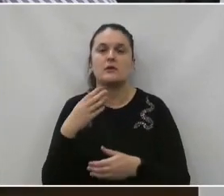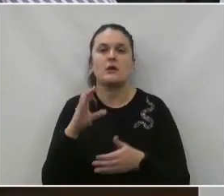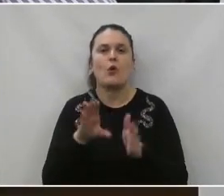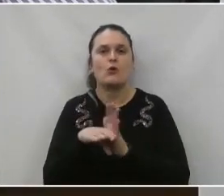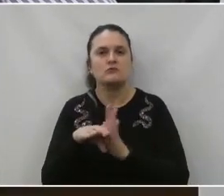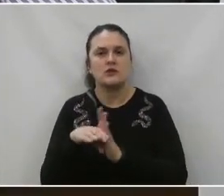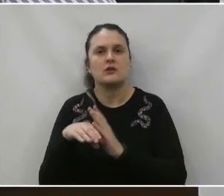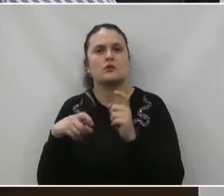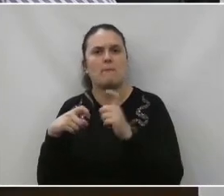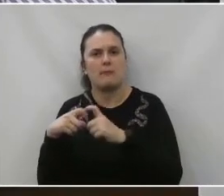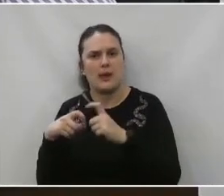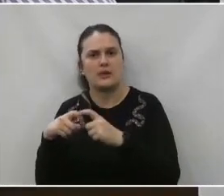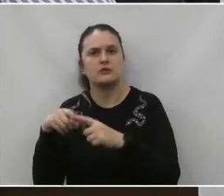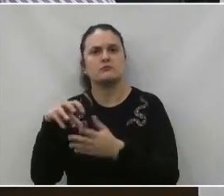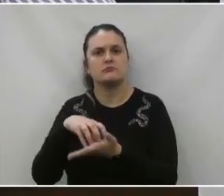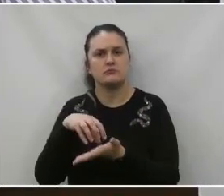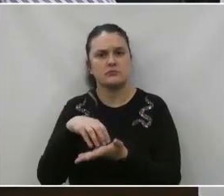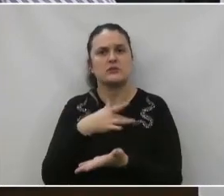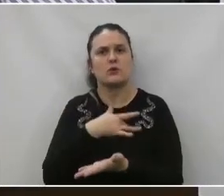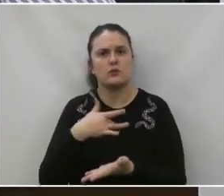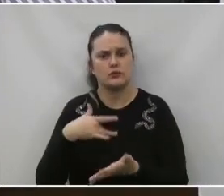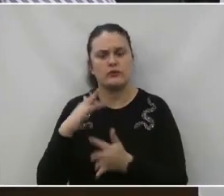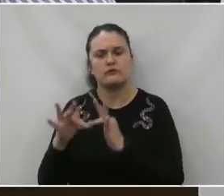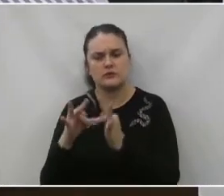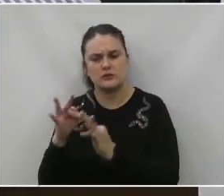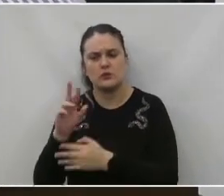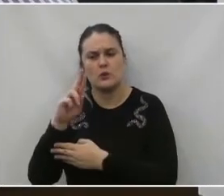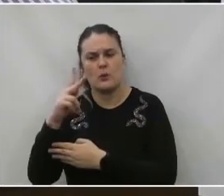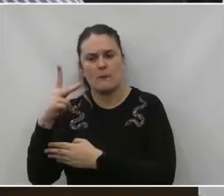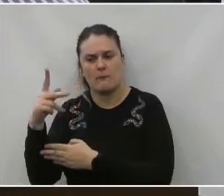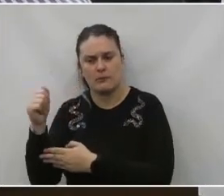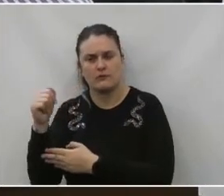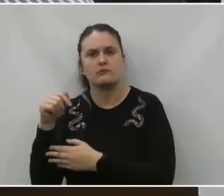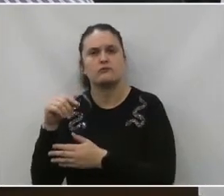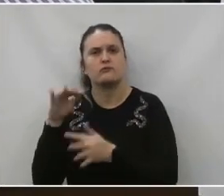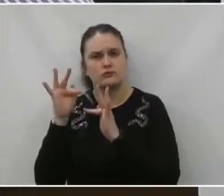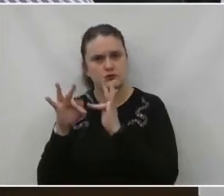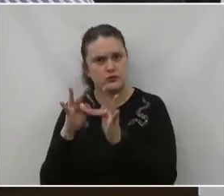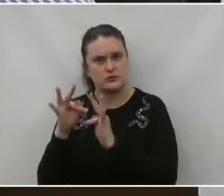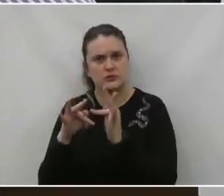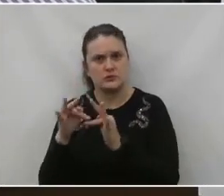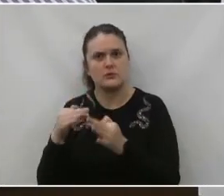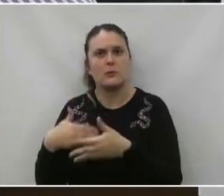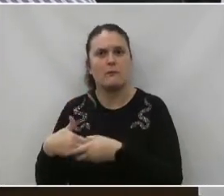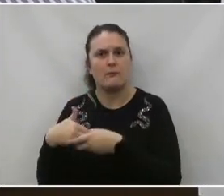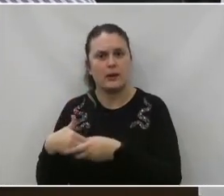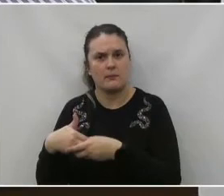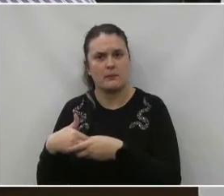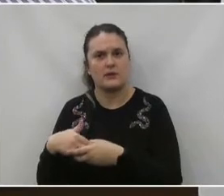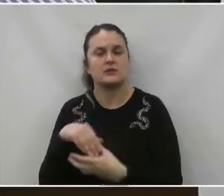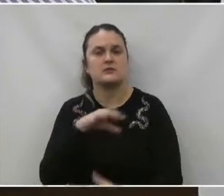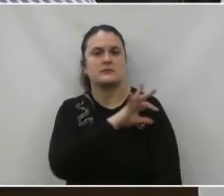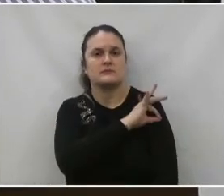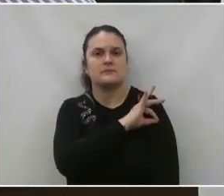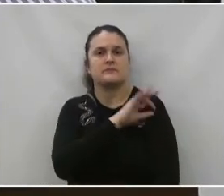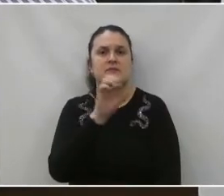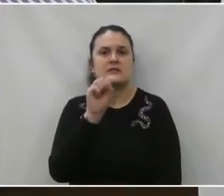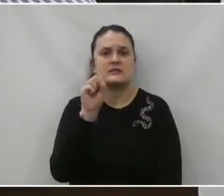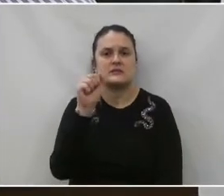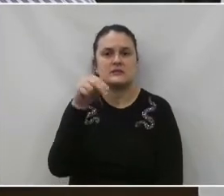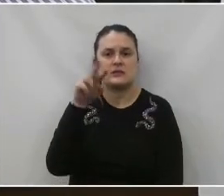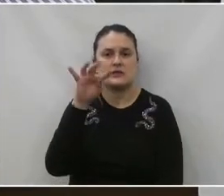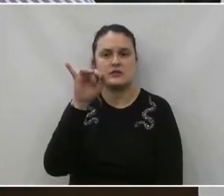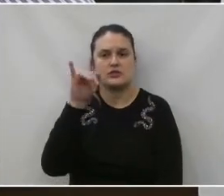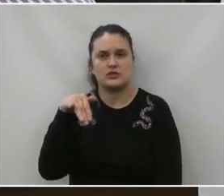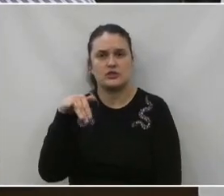conceituada, com médicos, com os postos de saúde funcionando, com as UPAs também, né, vereador Rático? Então, dar os parabéns ao Santim, ao Bachir,